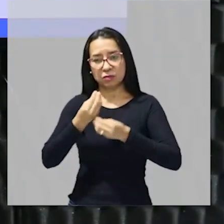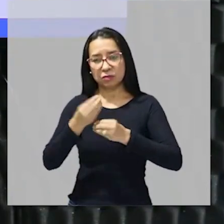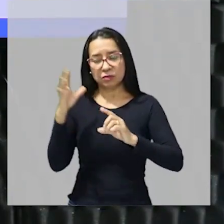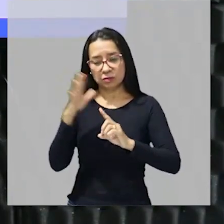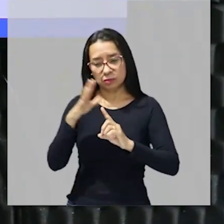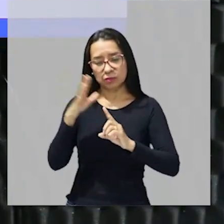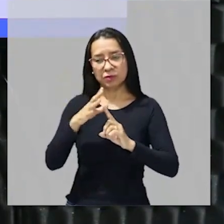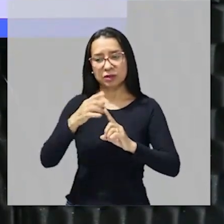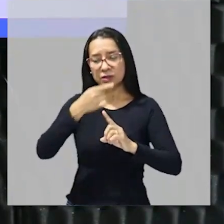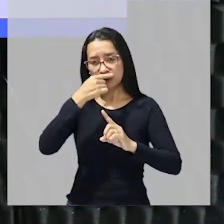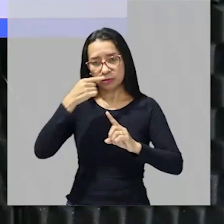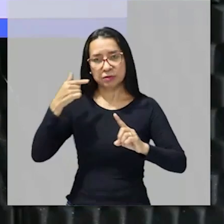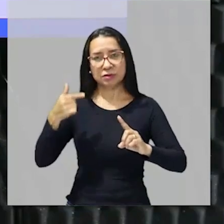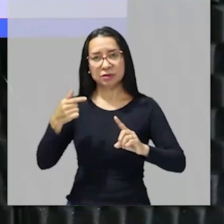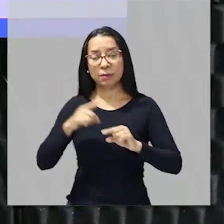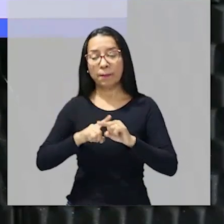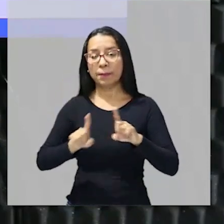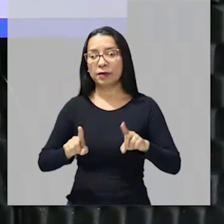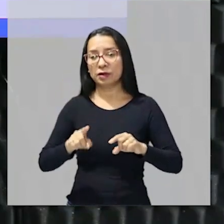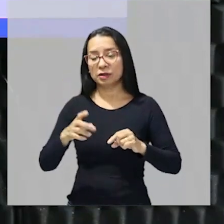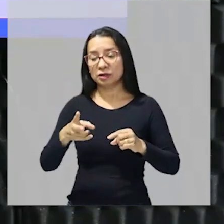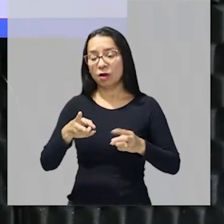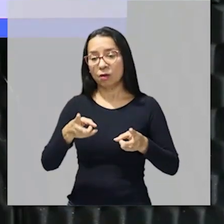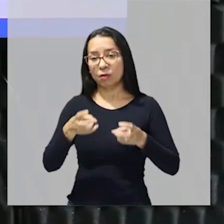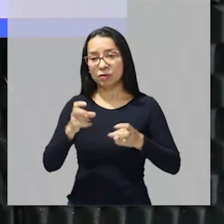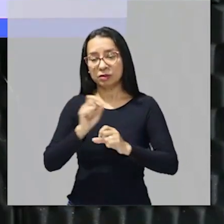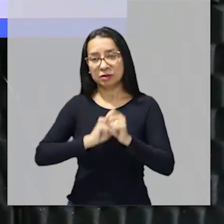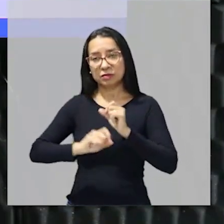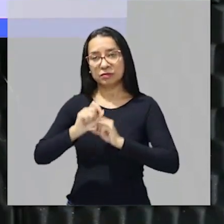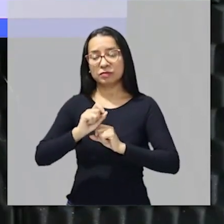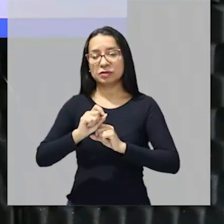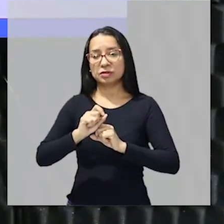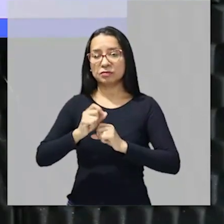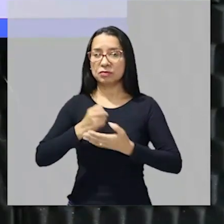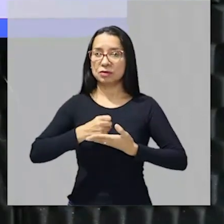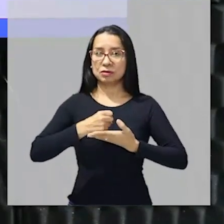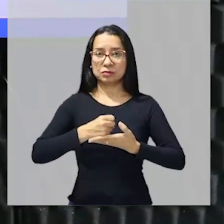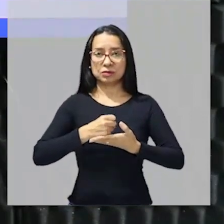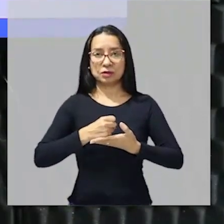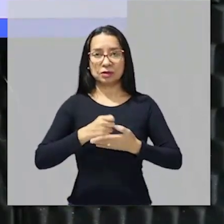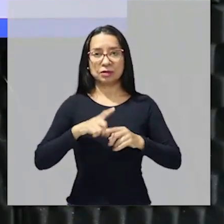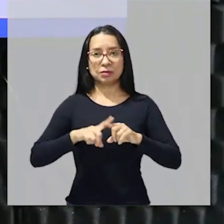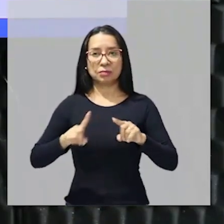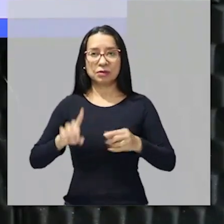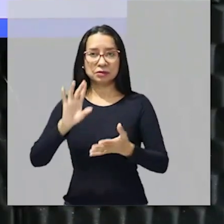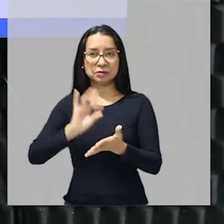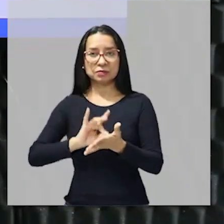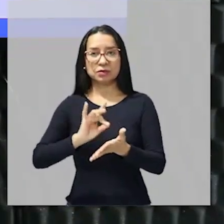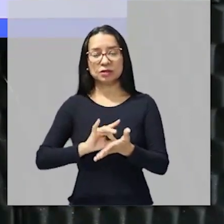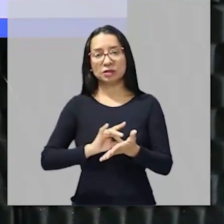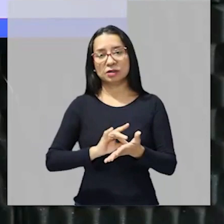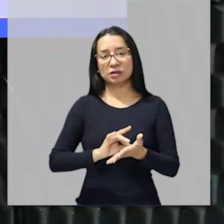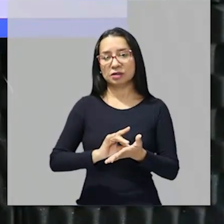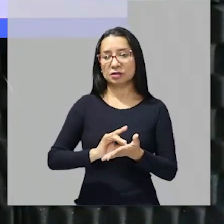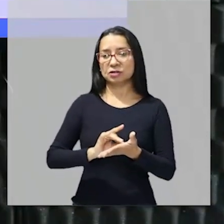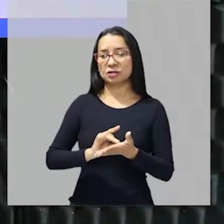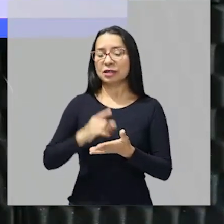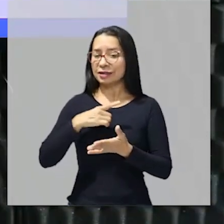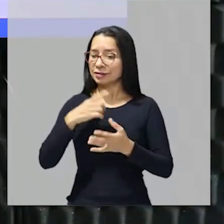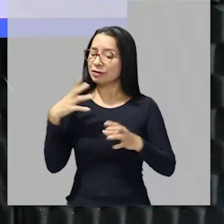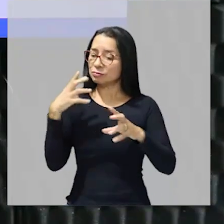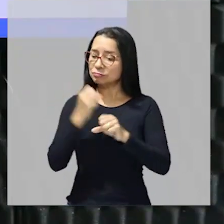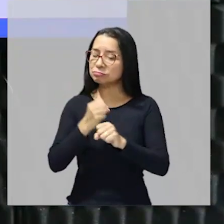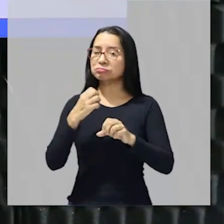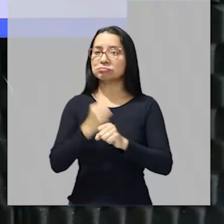Cuba foi ajudada pelo Comecon soviético, mas Cuba acabou, na verdade, se endividando com a União